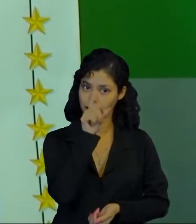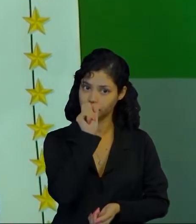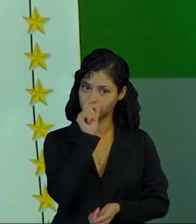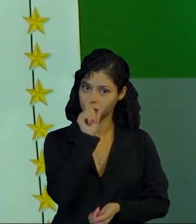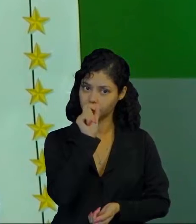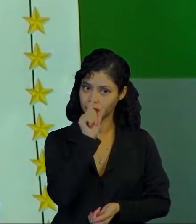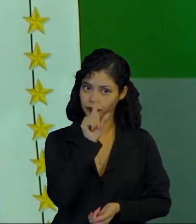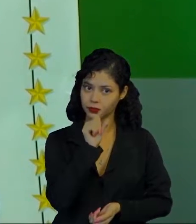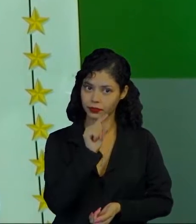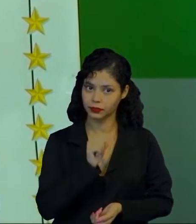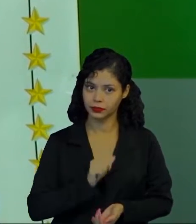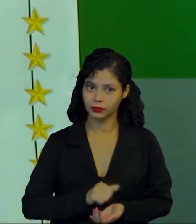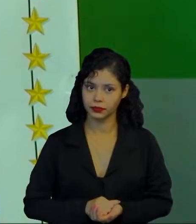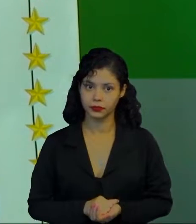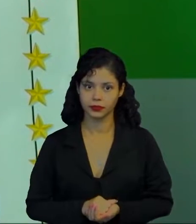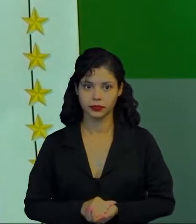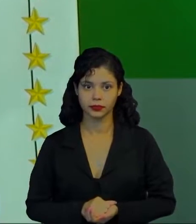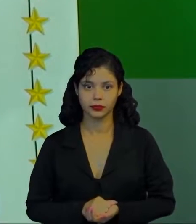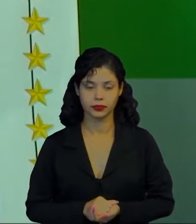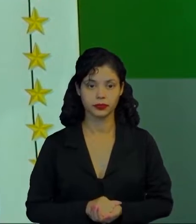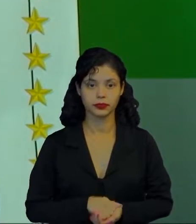azuis,